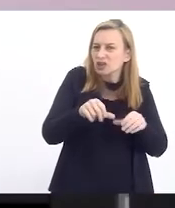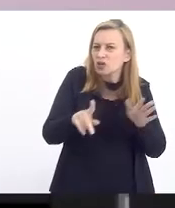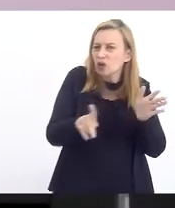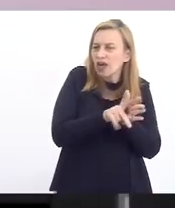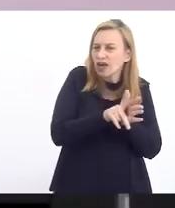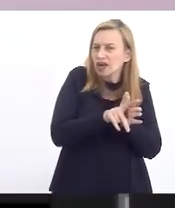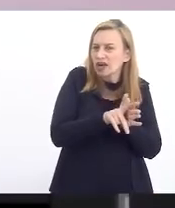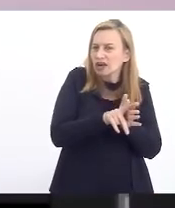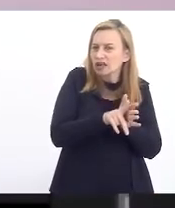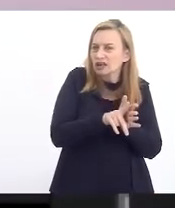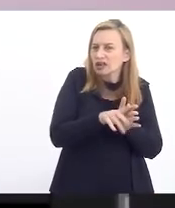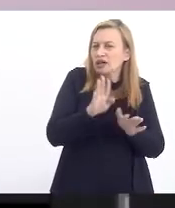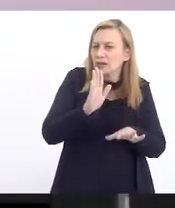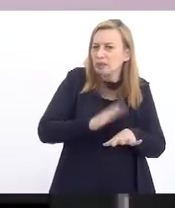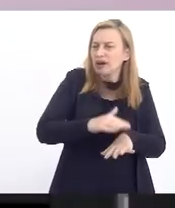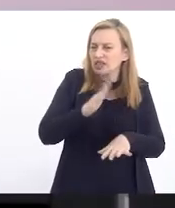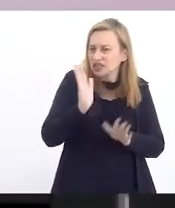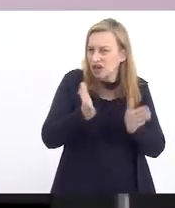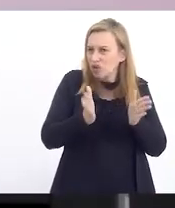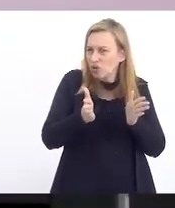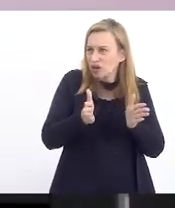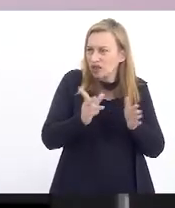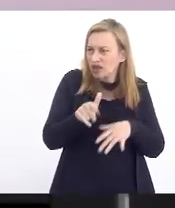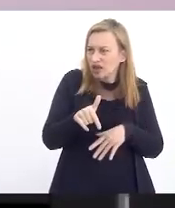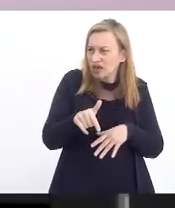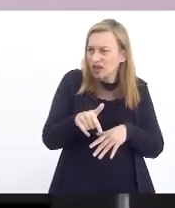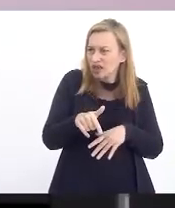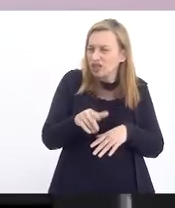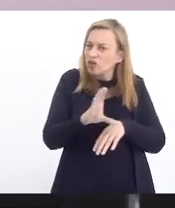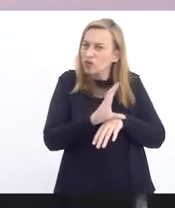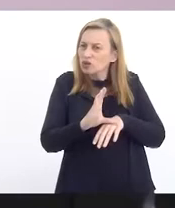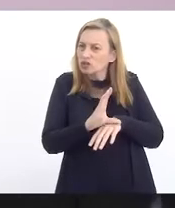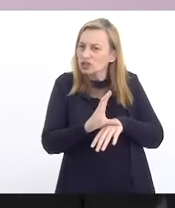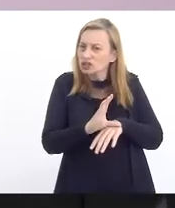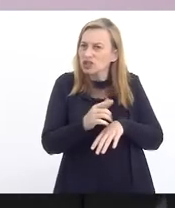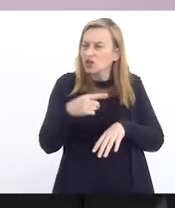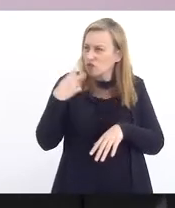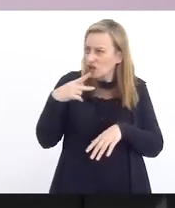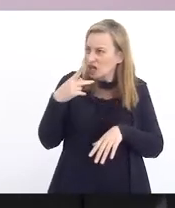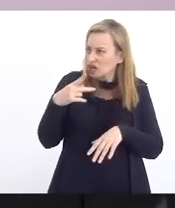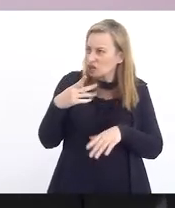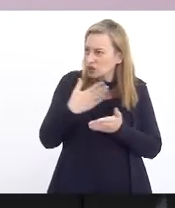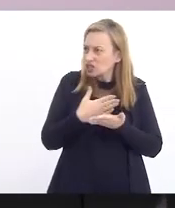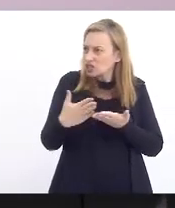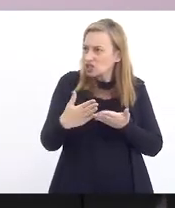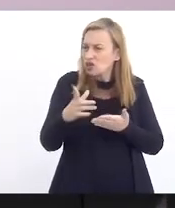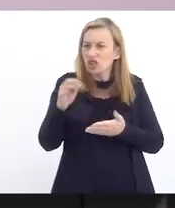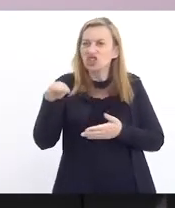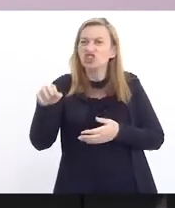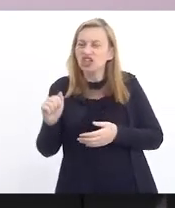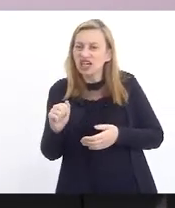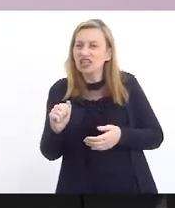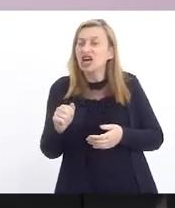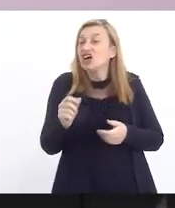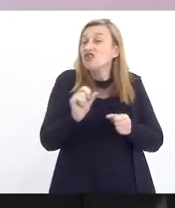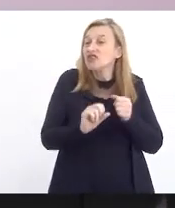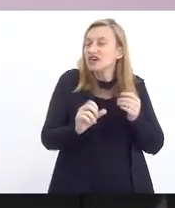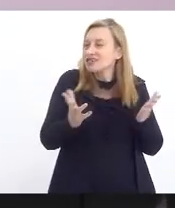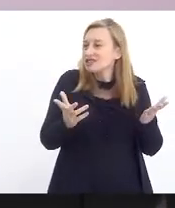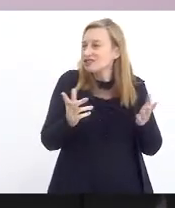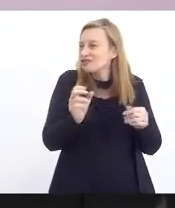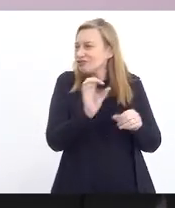está mais do que atual, né? Se não tivesse inconstitucionalidade. Porque eu citei no começo que a Genesa fez com a Prolagos é